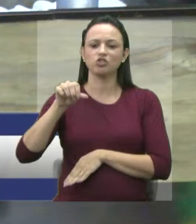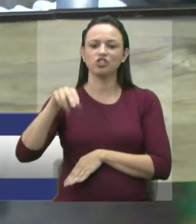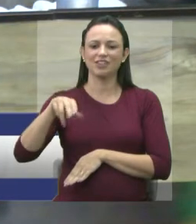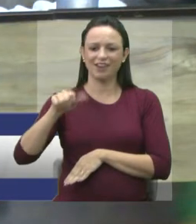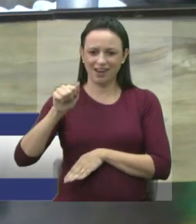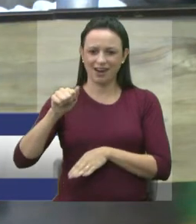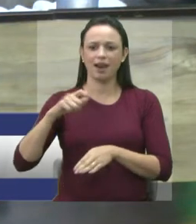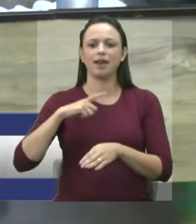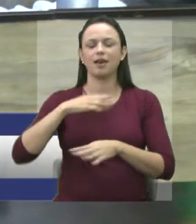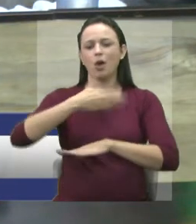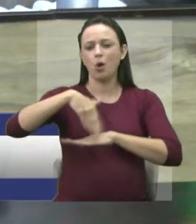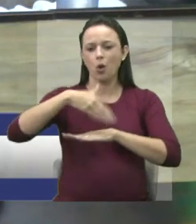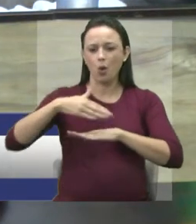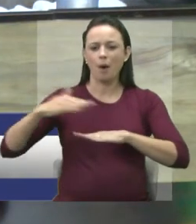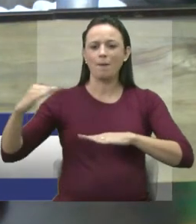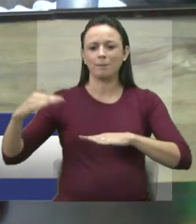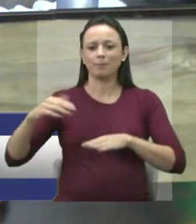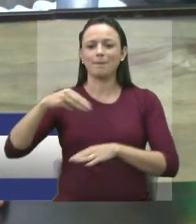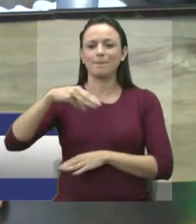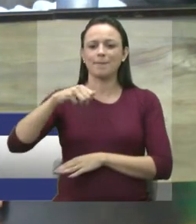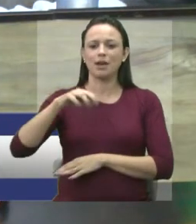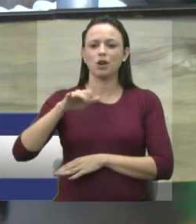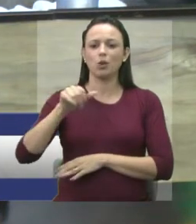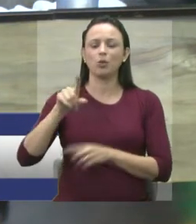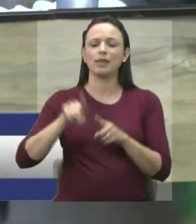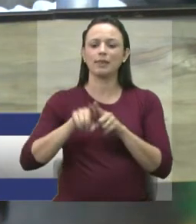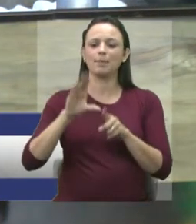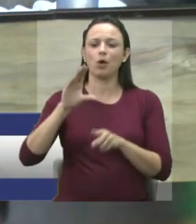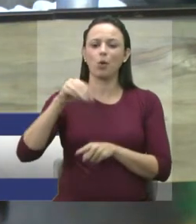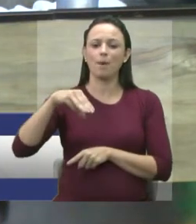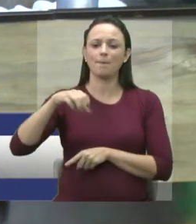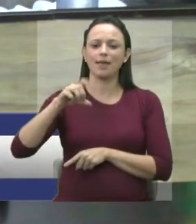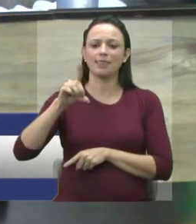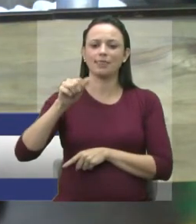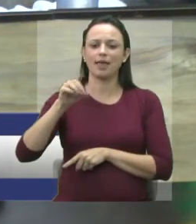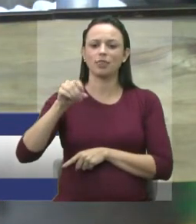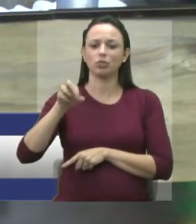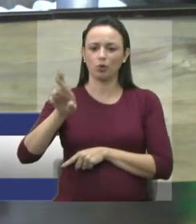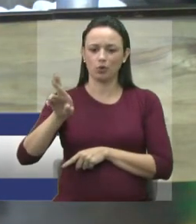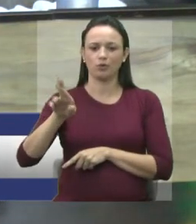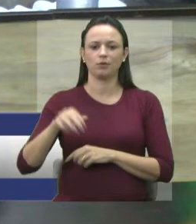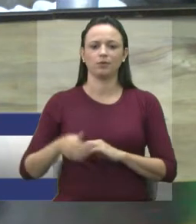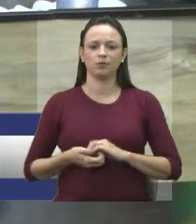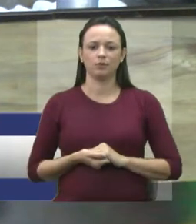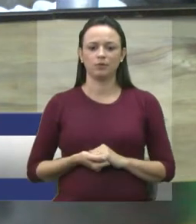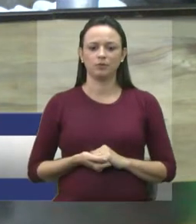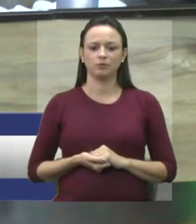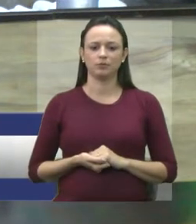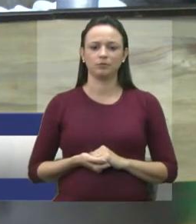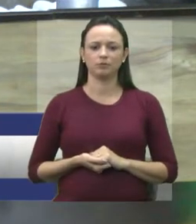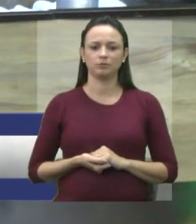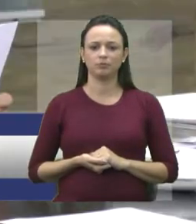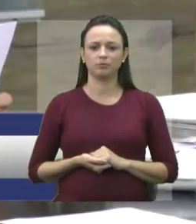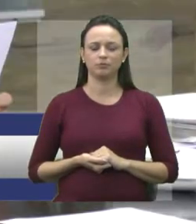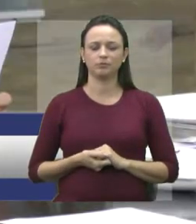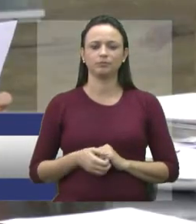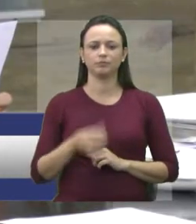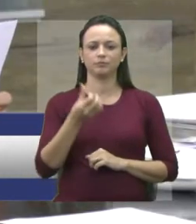Maria Luísa de Arruda Botelho e Comendador Luiz Pavanelli. Requerimento